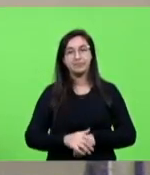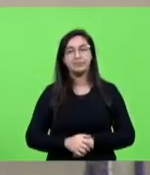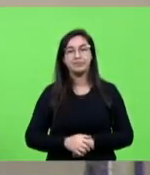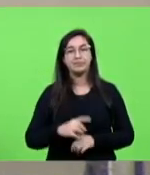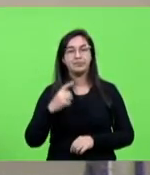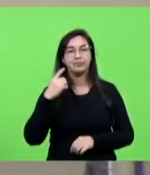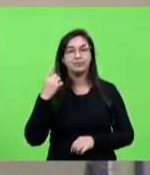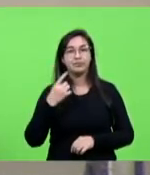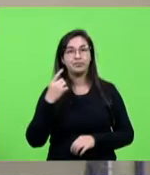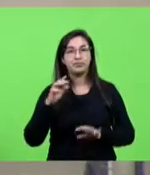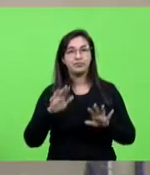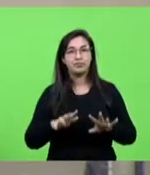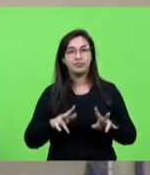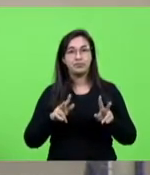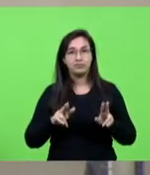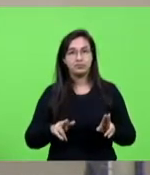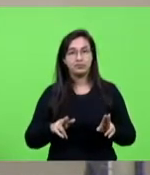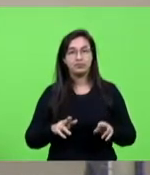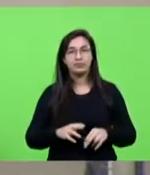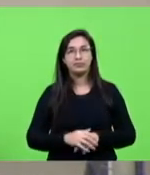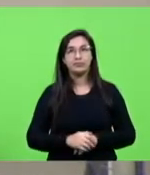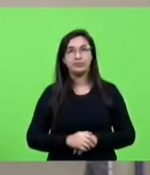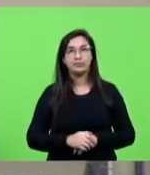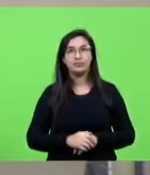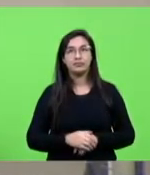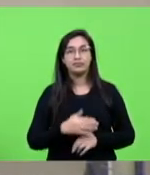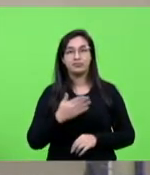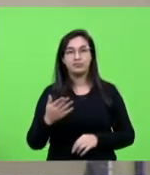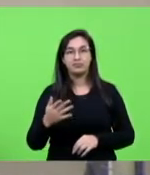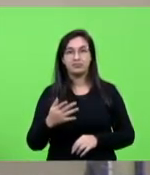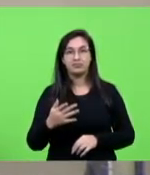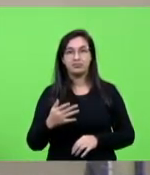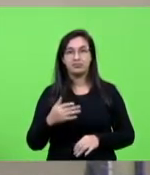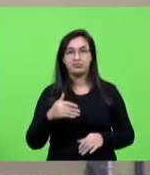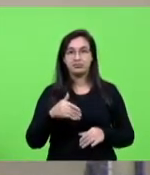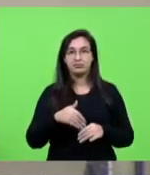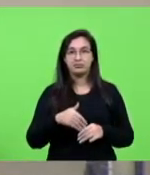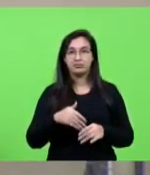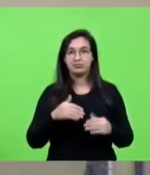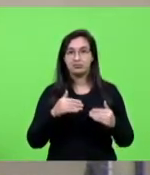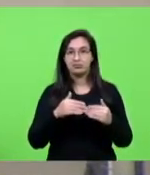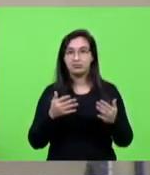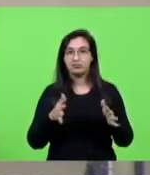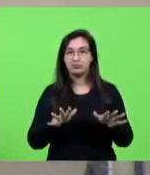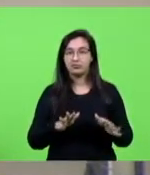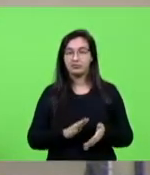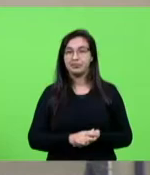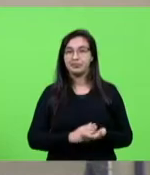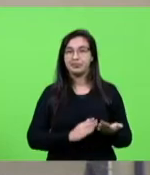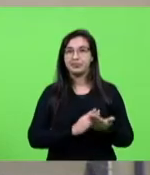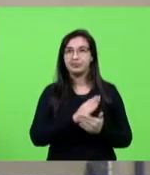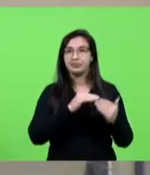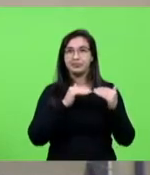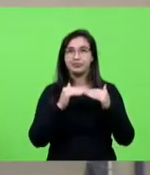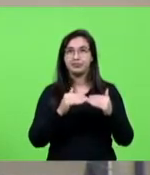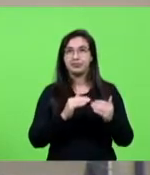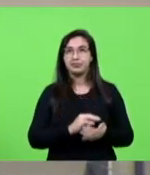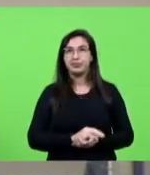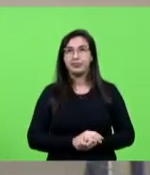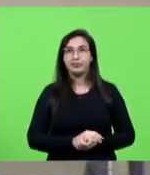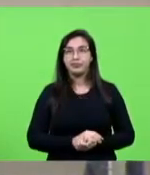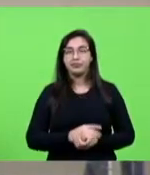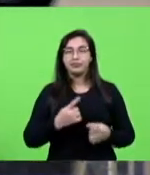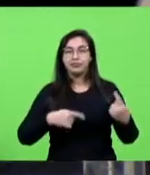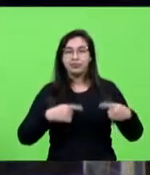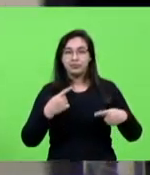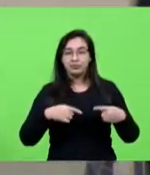Deputados que aprovam, permaneçam como se encontram. Os que discordam, se manifestem. Aprovado por unanimidade.